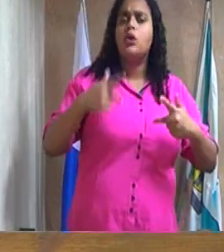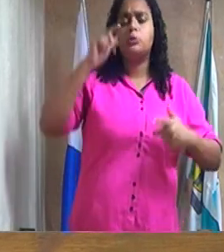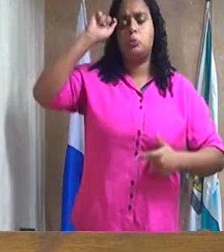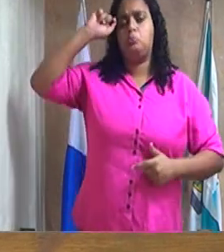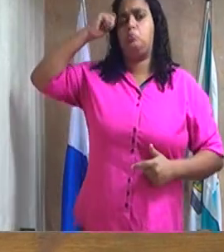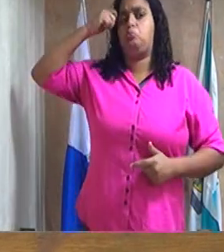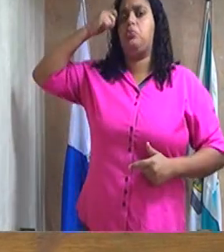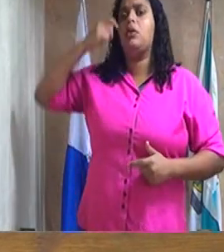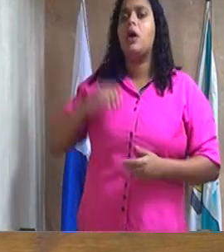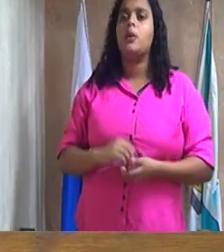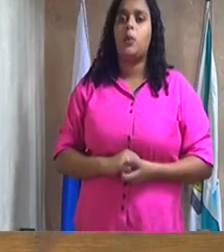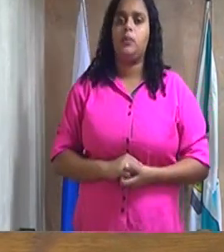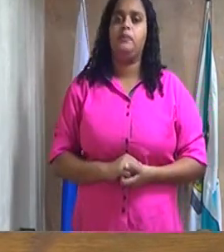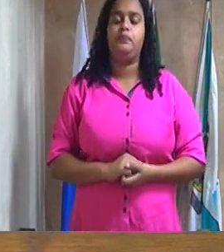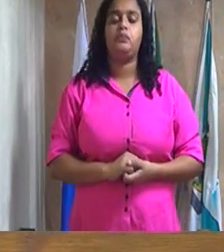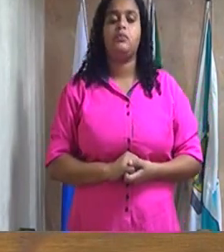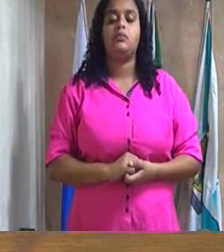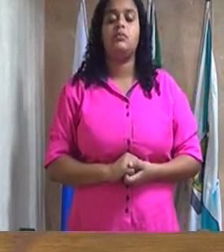de